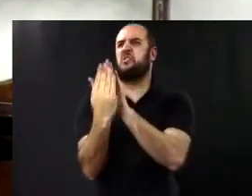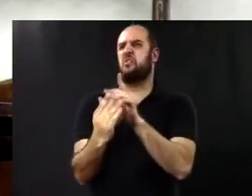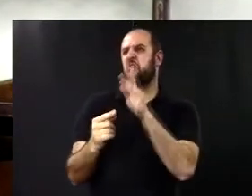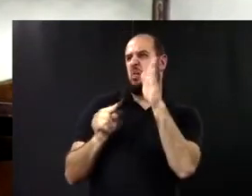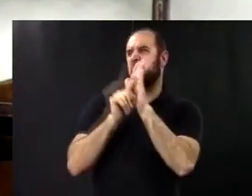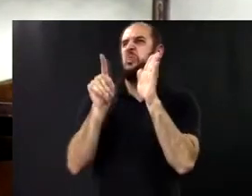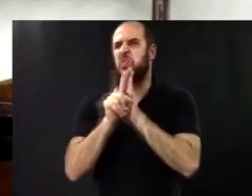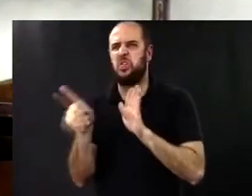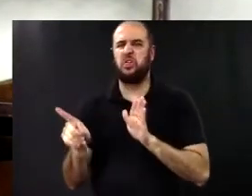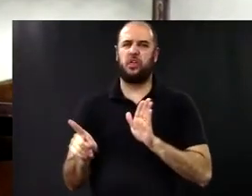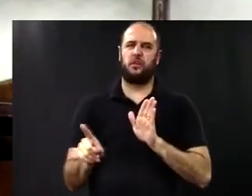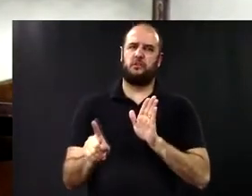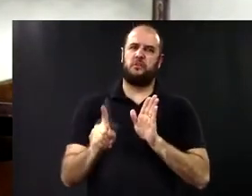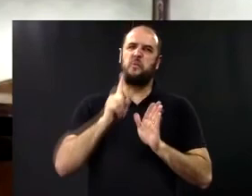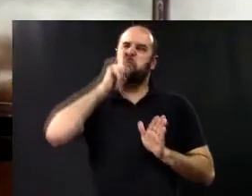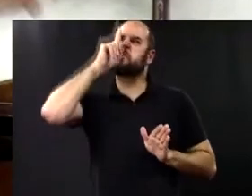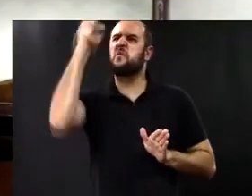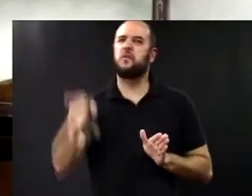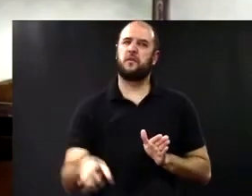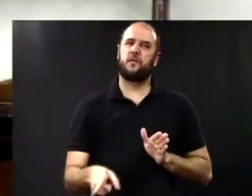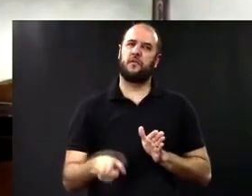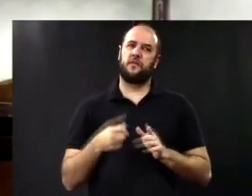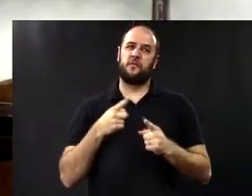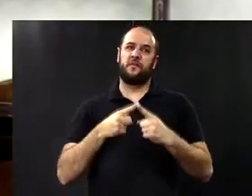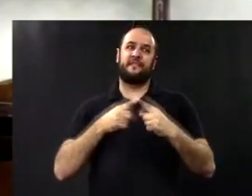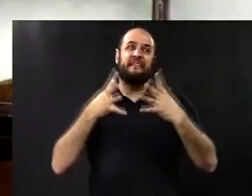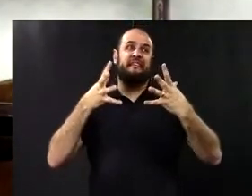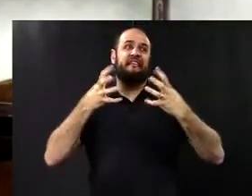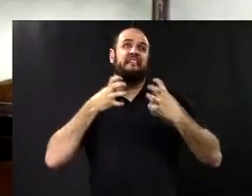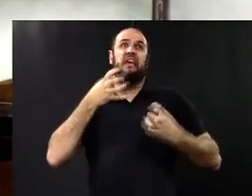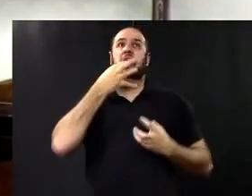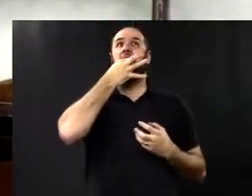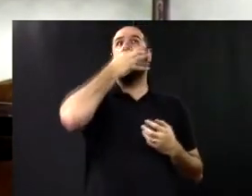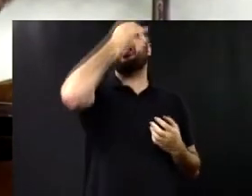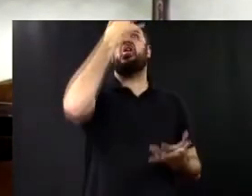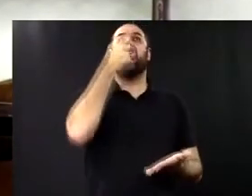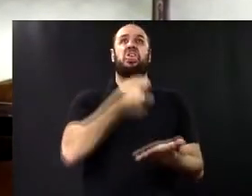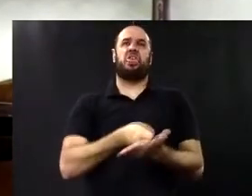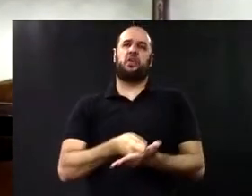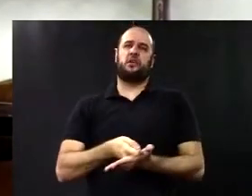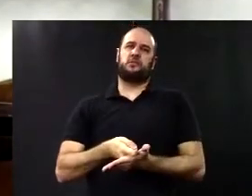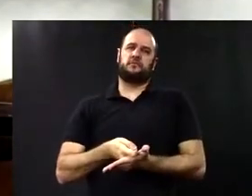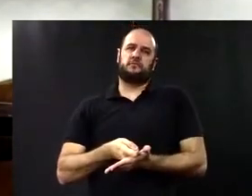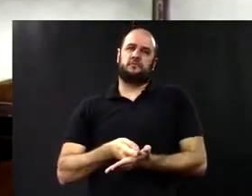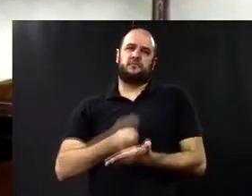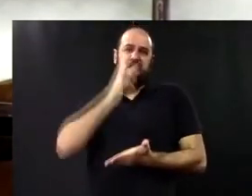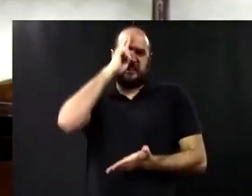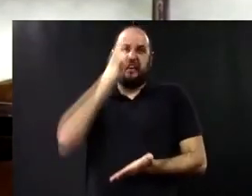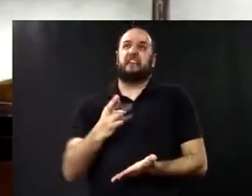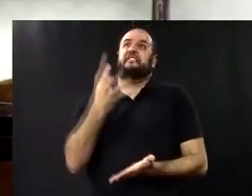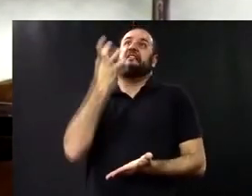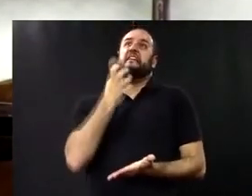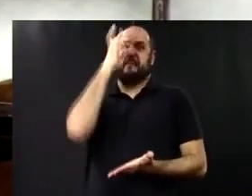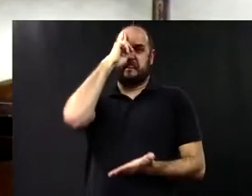questionar, porque querem ter a razão diante de tudo.